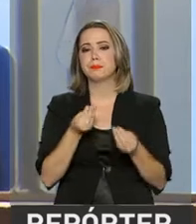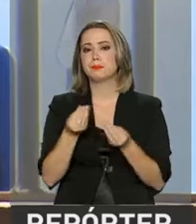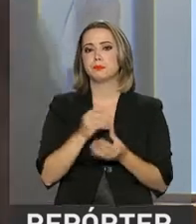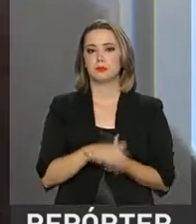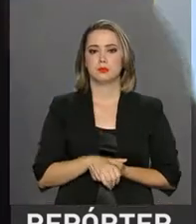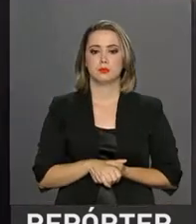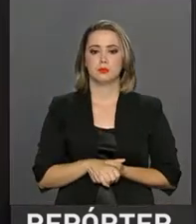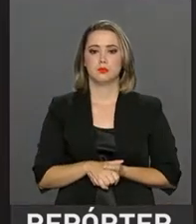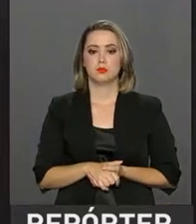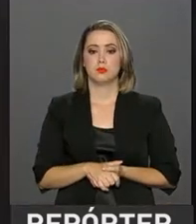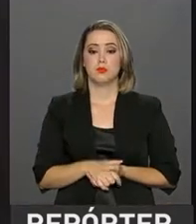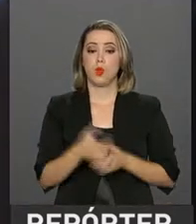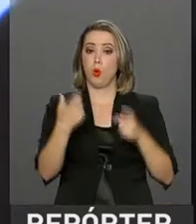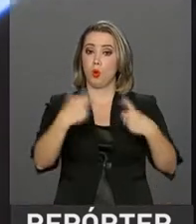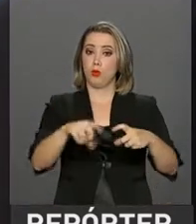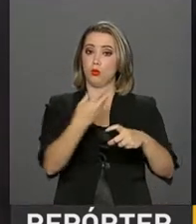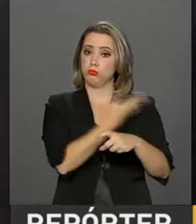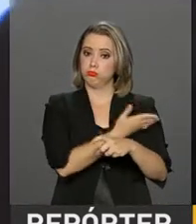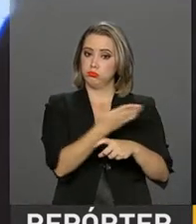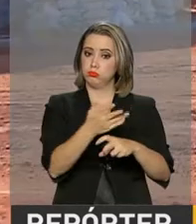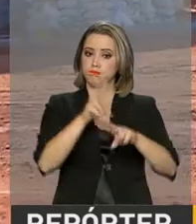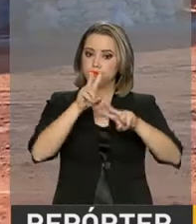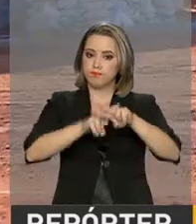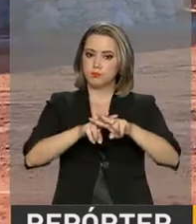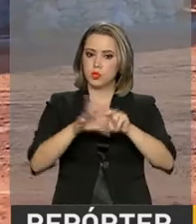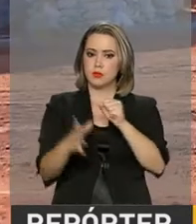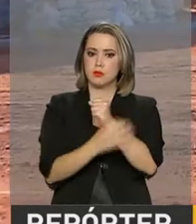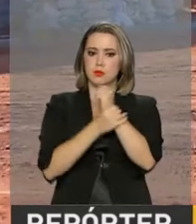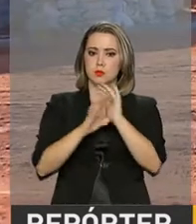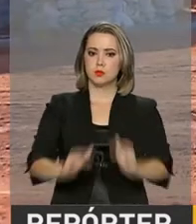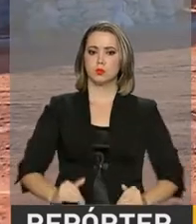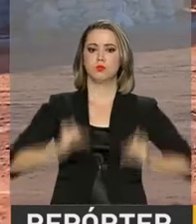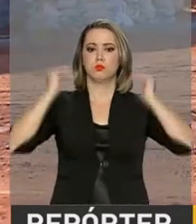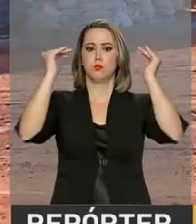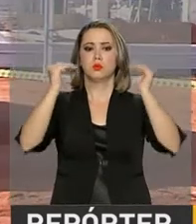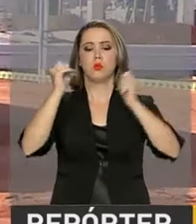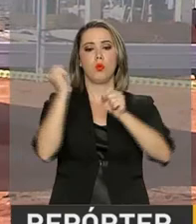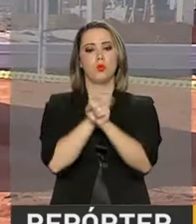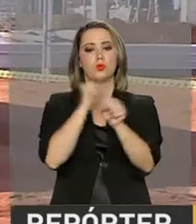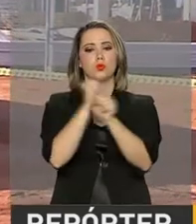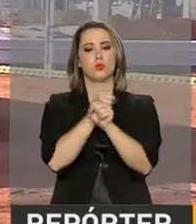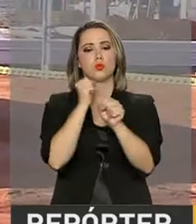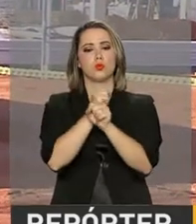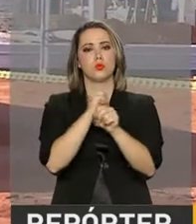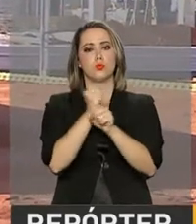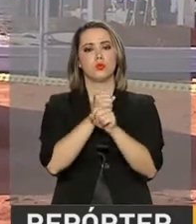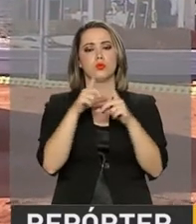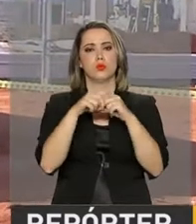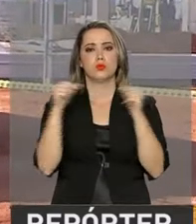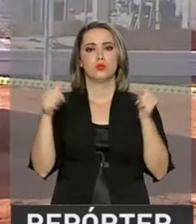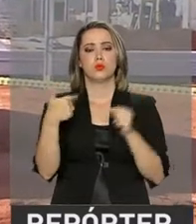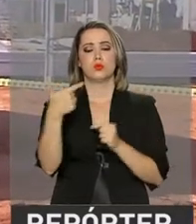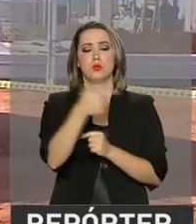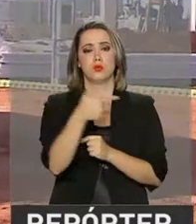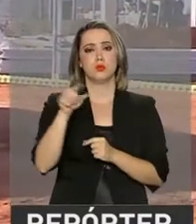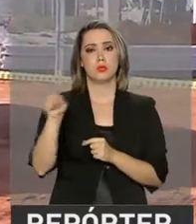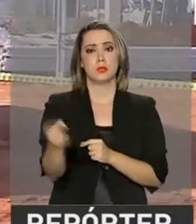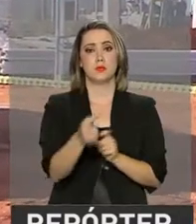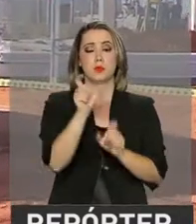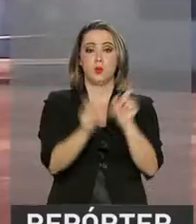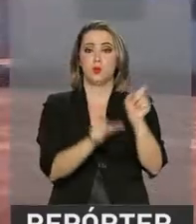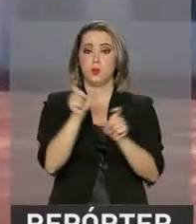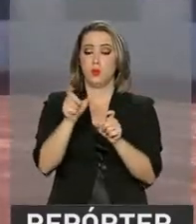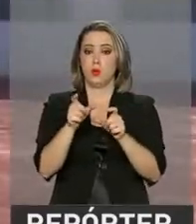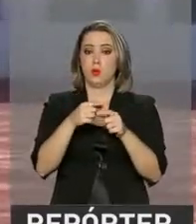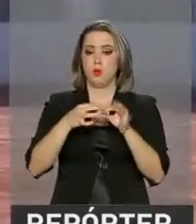o presídio de segurança máxima que está em construção em brasília terá 12 mil metros quadrados de área construída